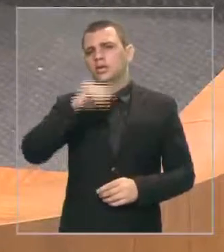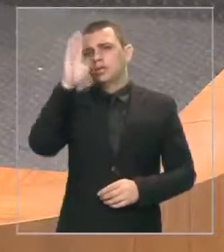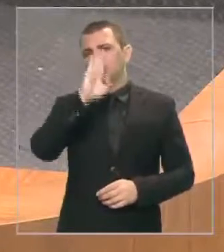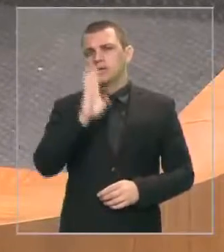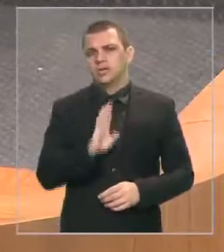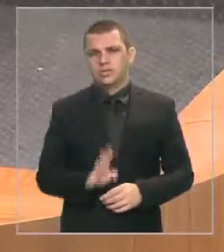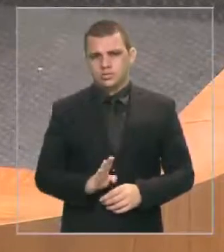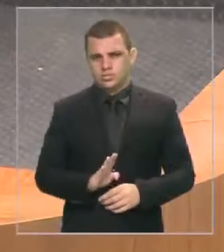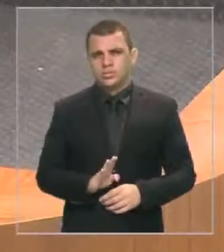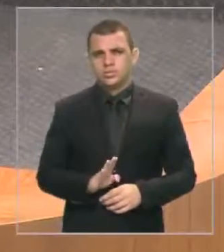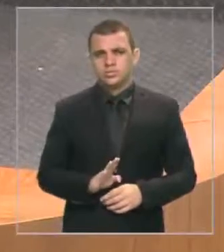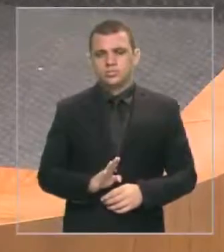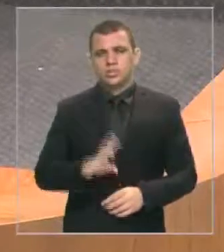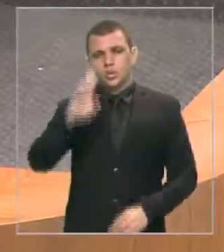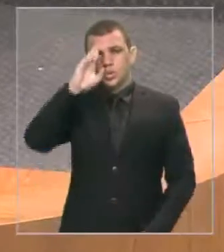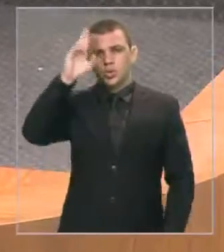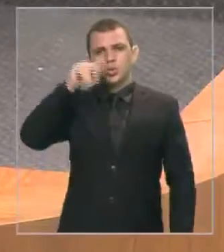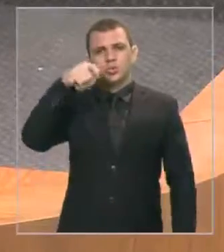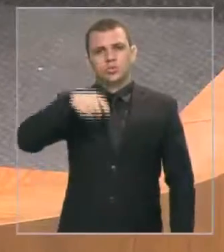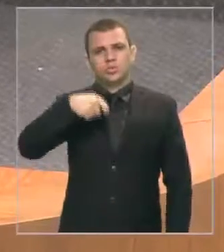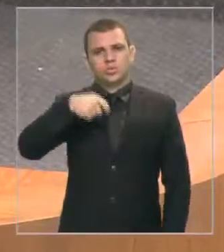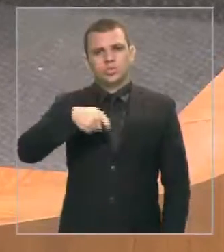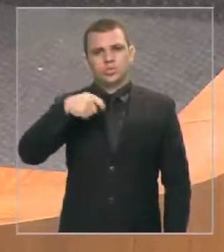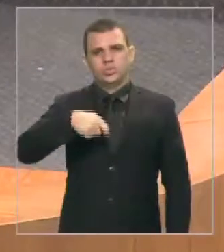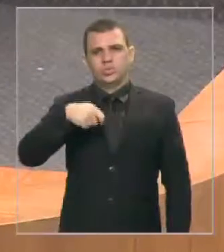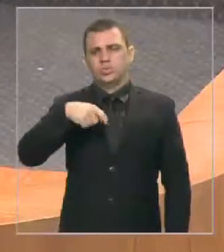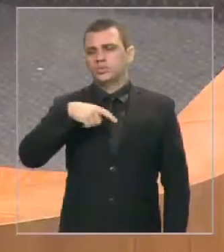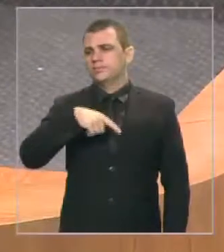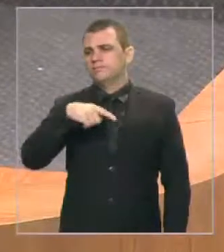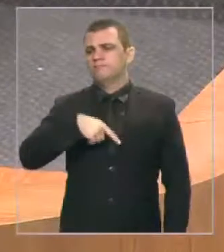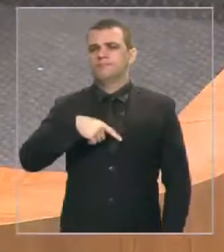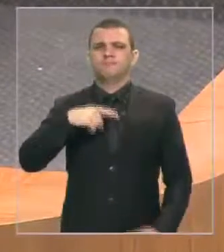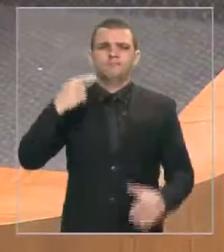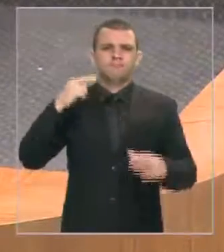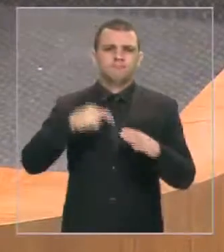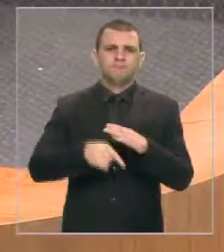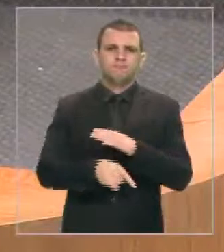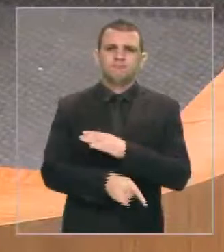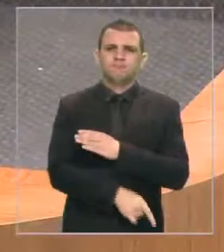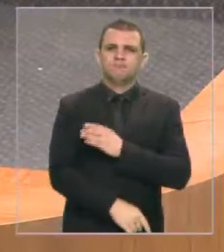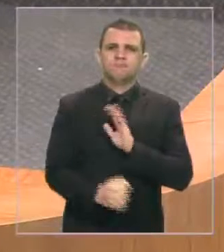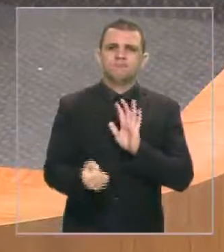o autoritarismo possui raízes profundas,